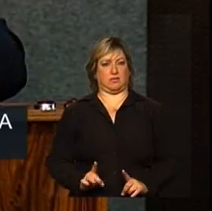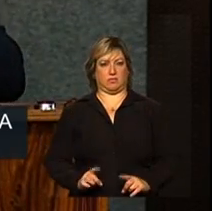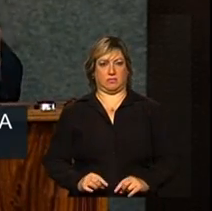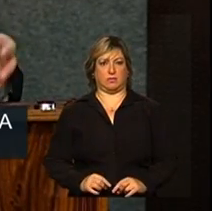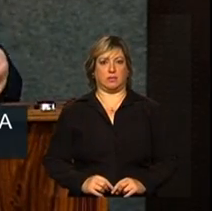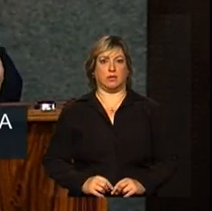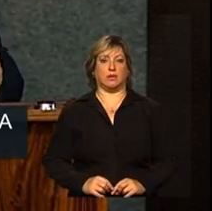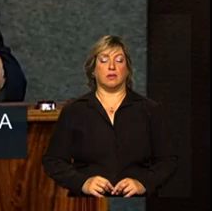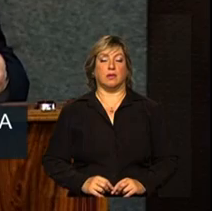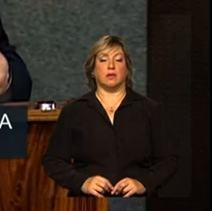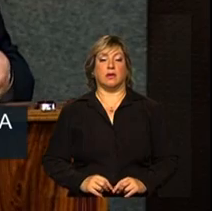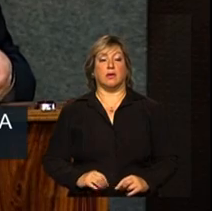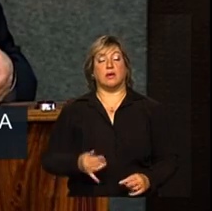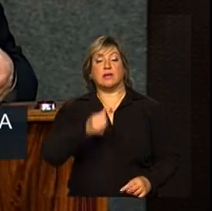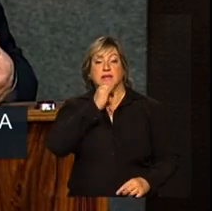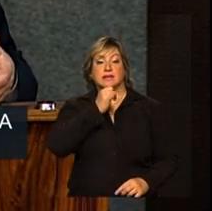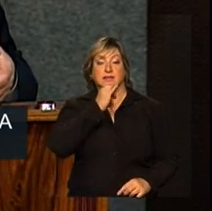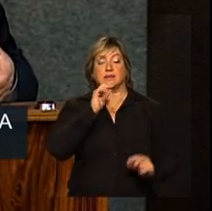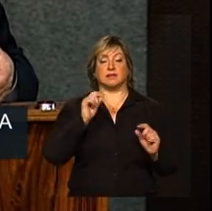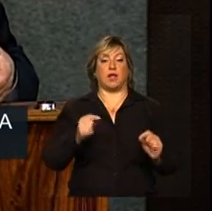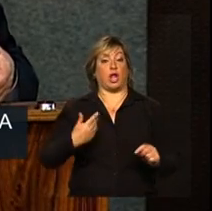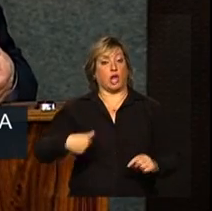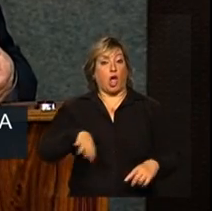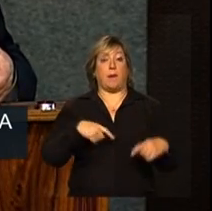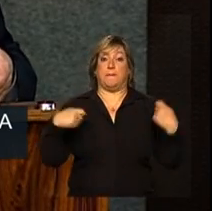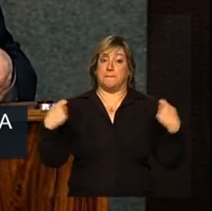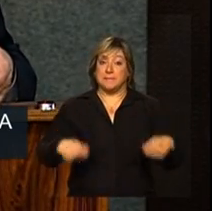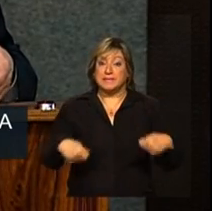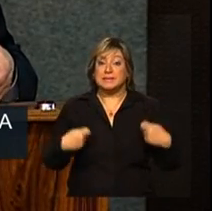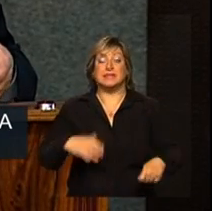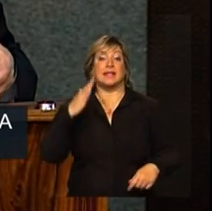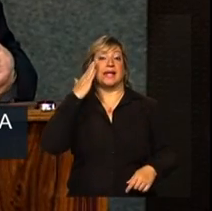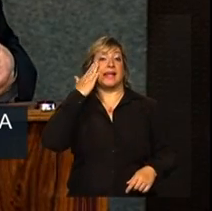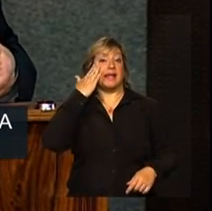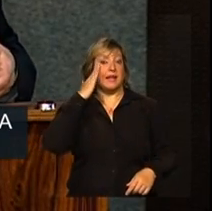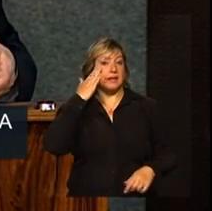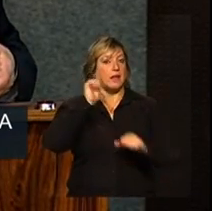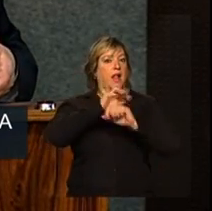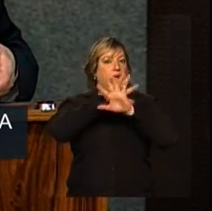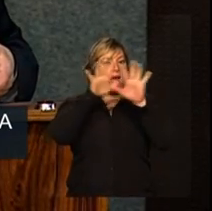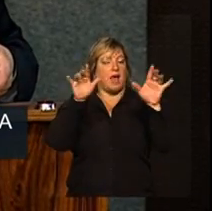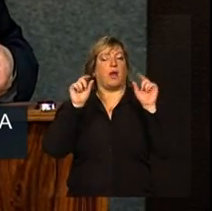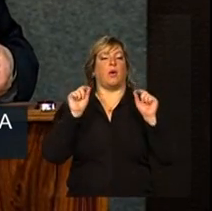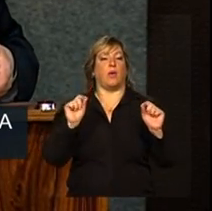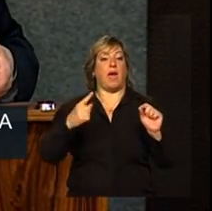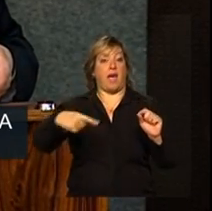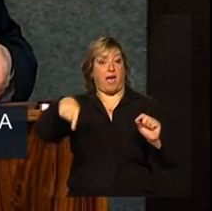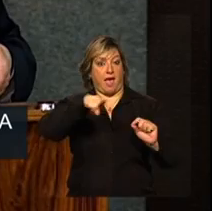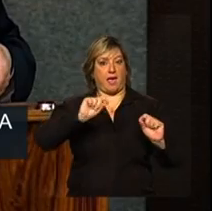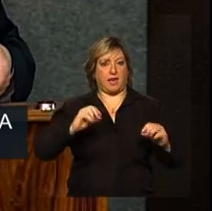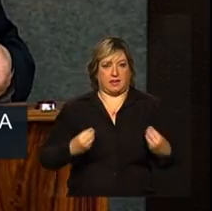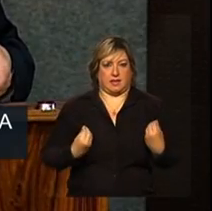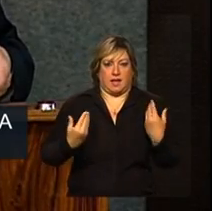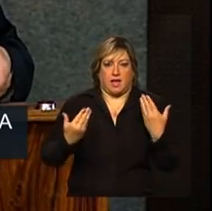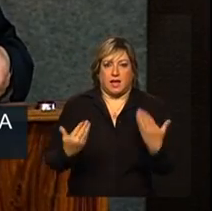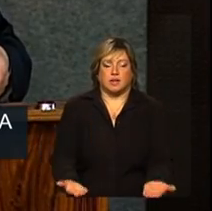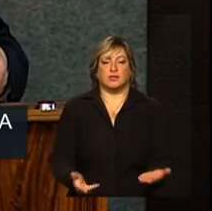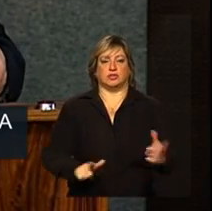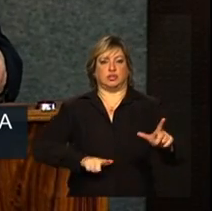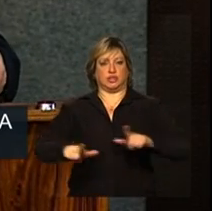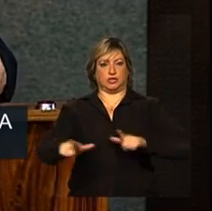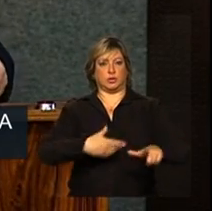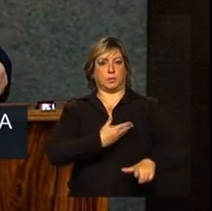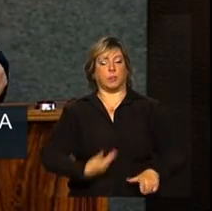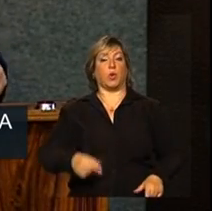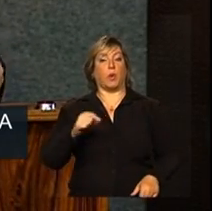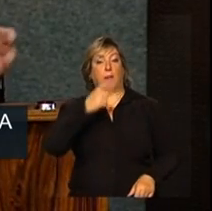que, ou seja, em última instância, nós precisamos entender, aqueles que se dedicam à atividade pública, que